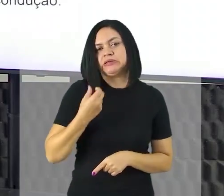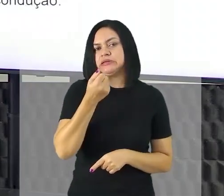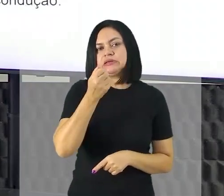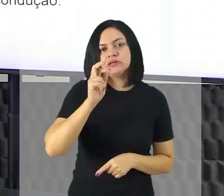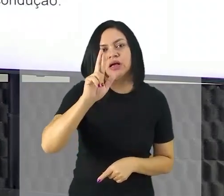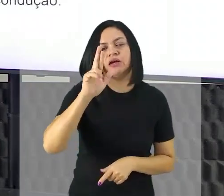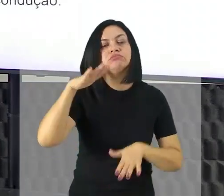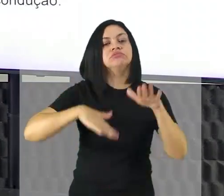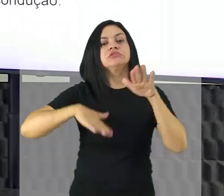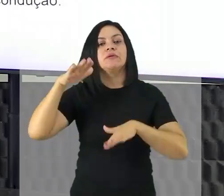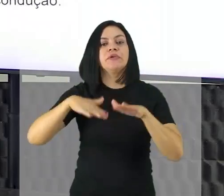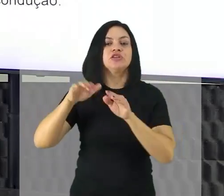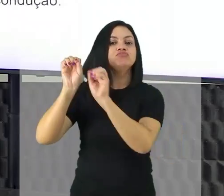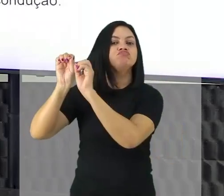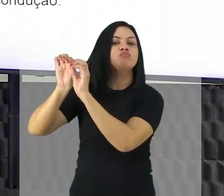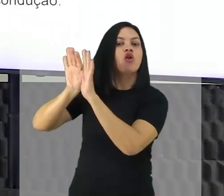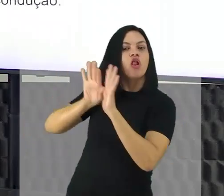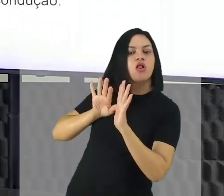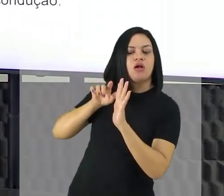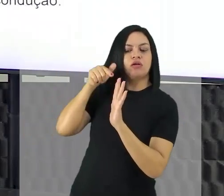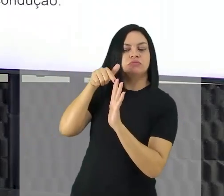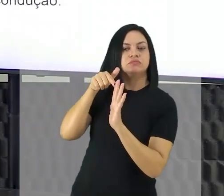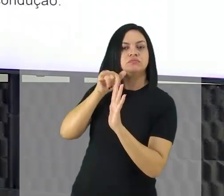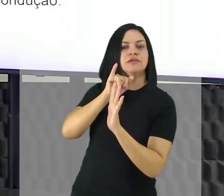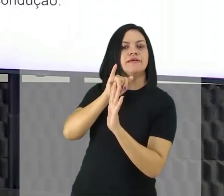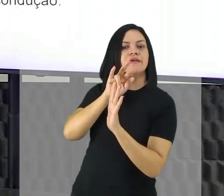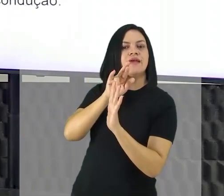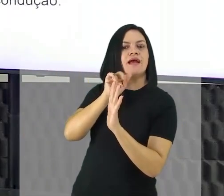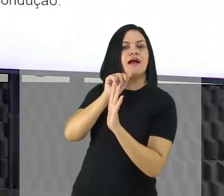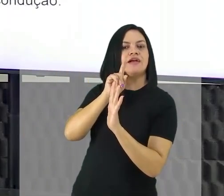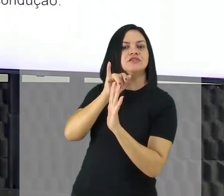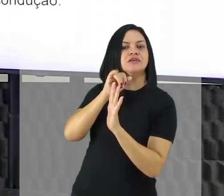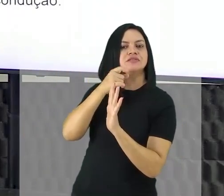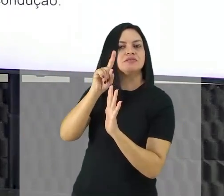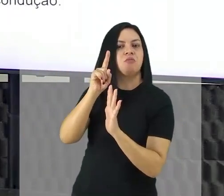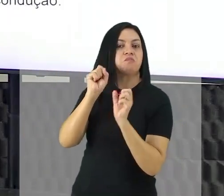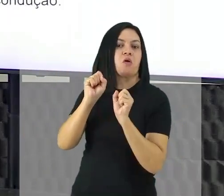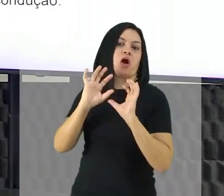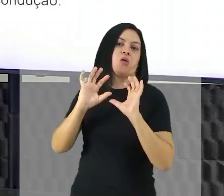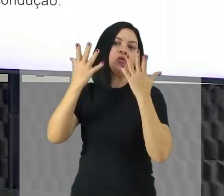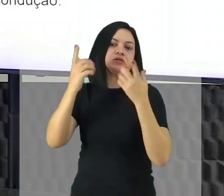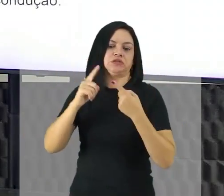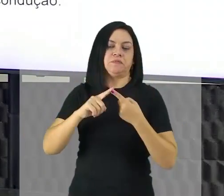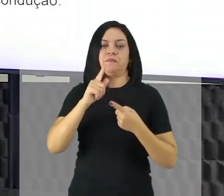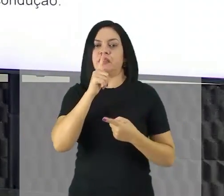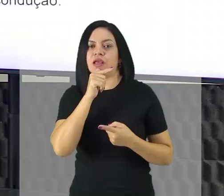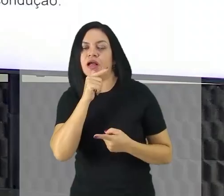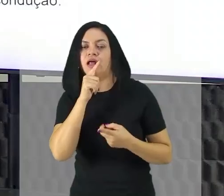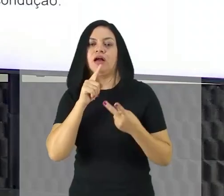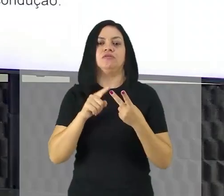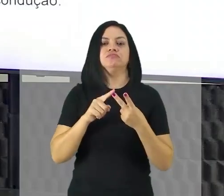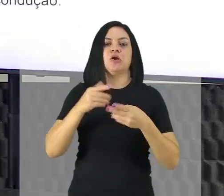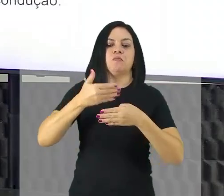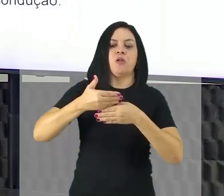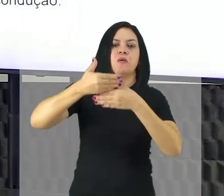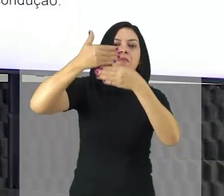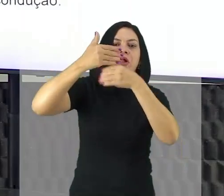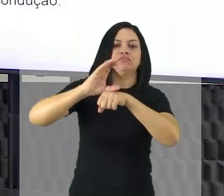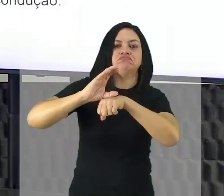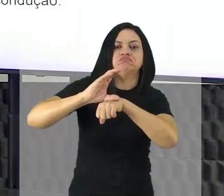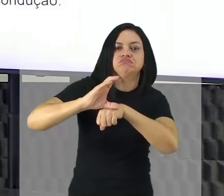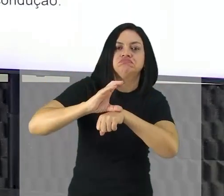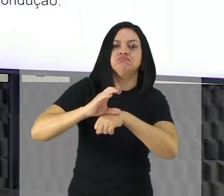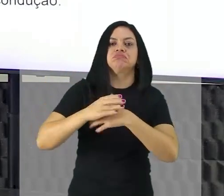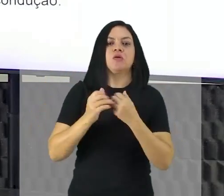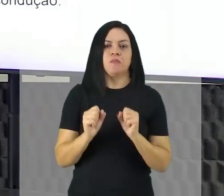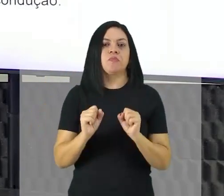vezes, dependendo da radiação, pela água, por uma parede de concreto, isso depende do tipo de radiação, tá?